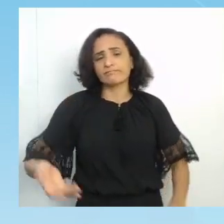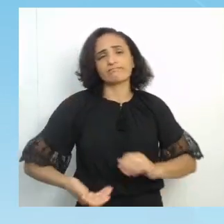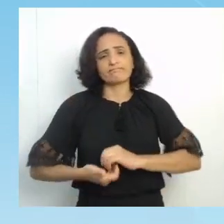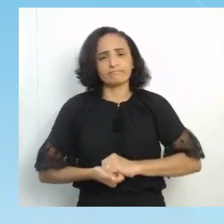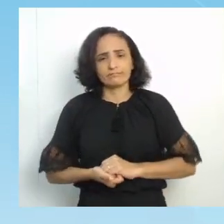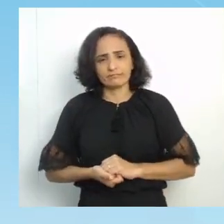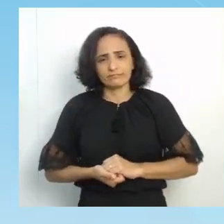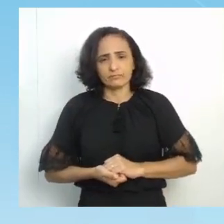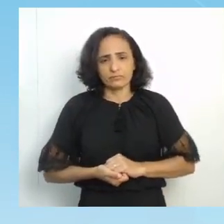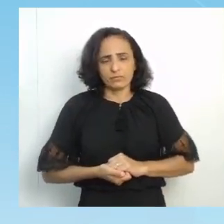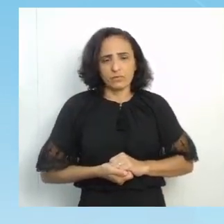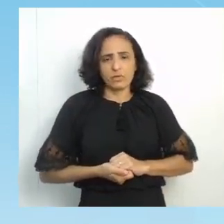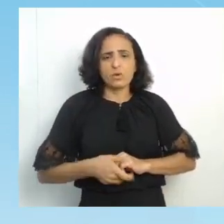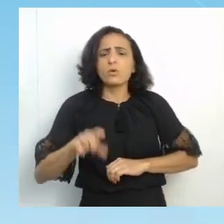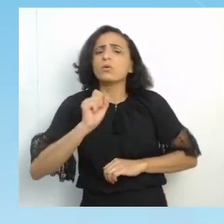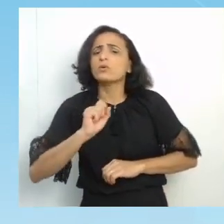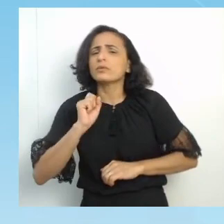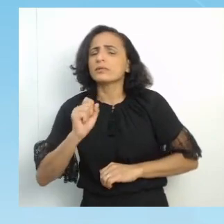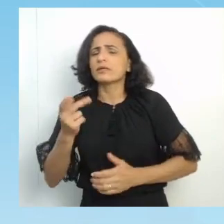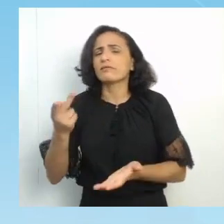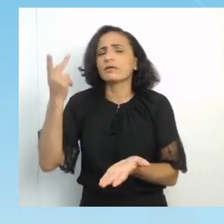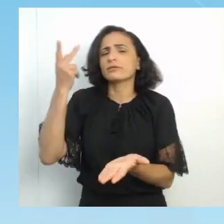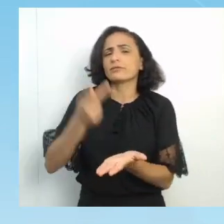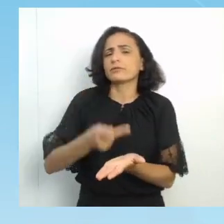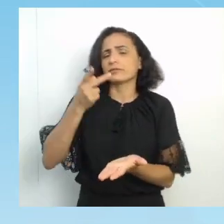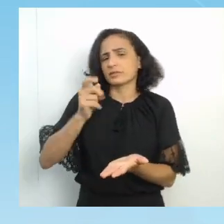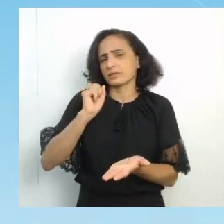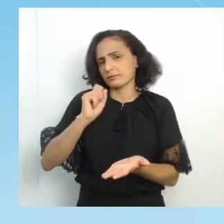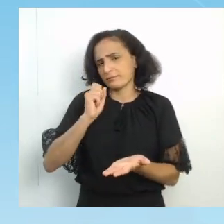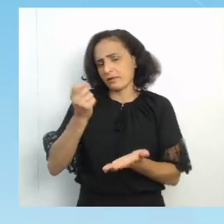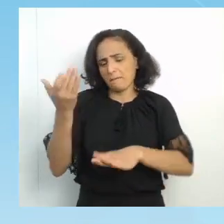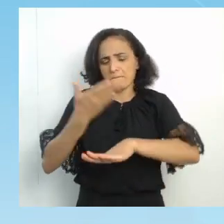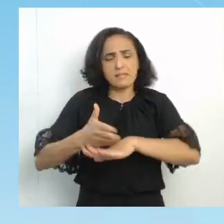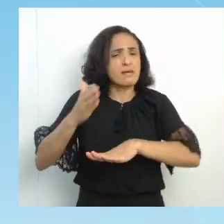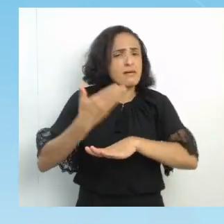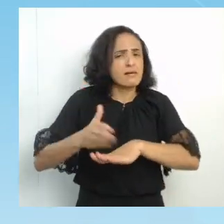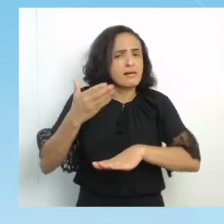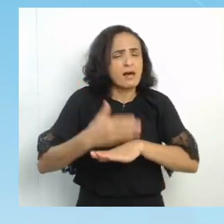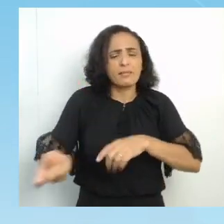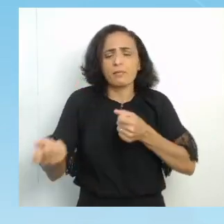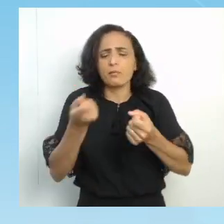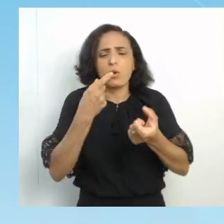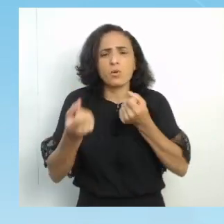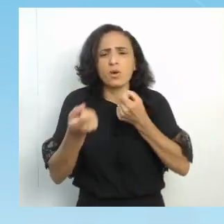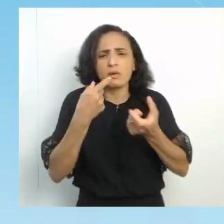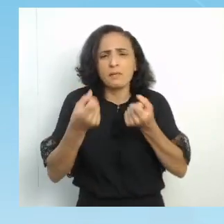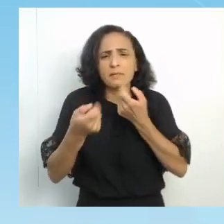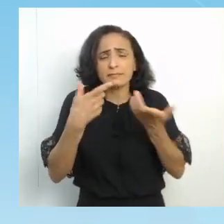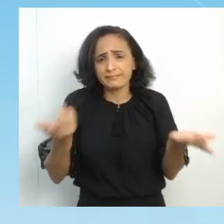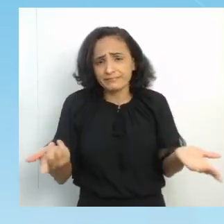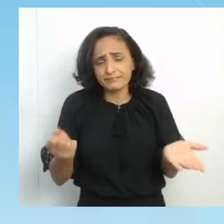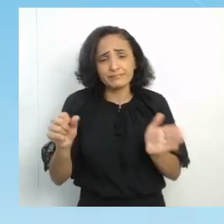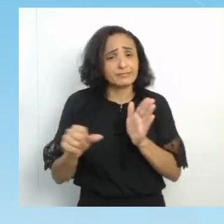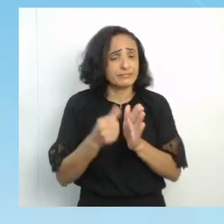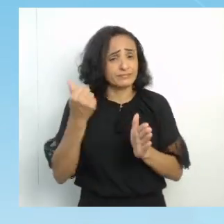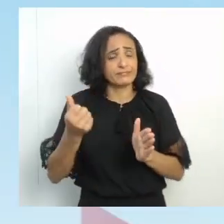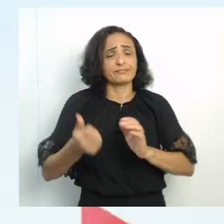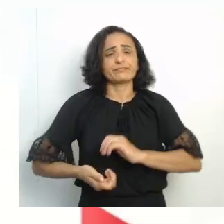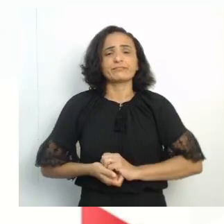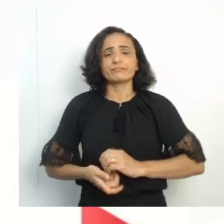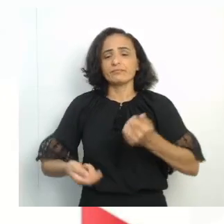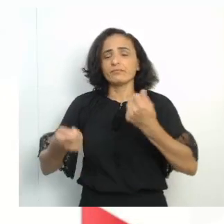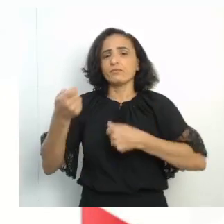E aí, o que é que vai levar a essa prática da automedicação? Primeiro, a economia de